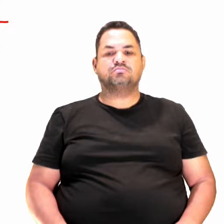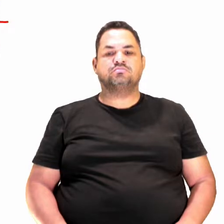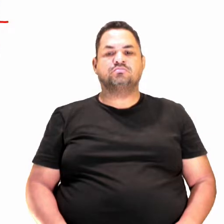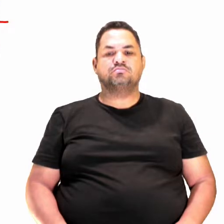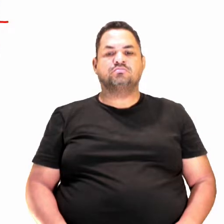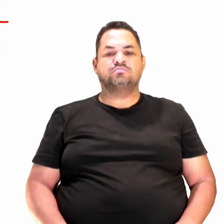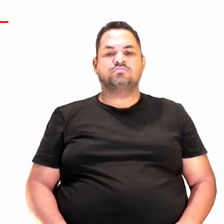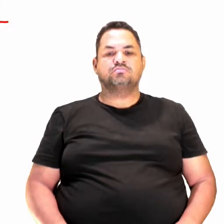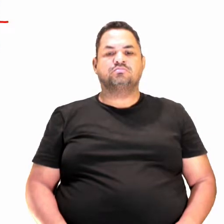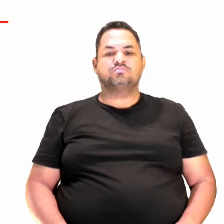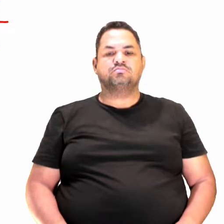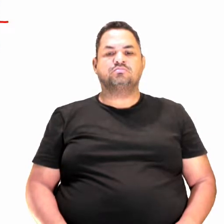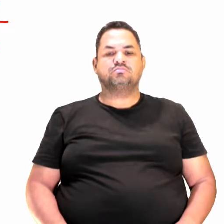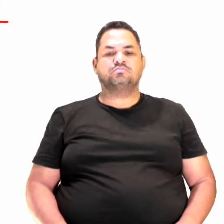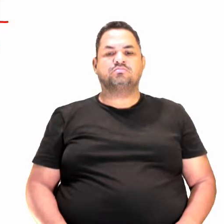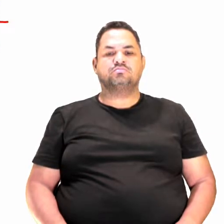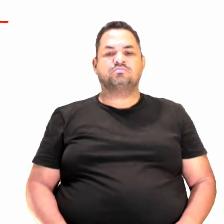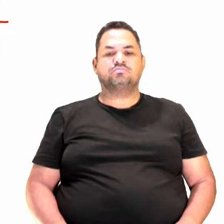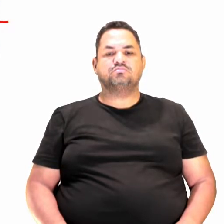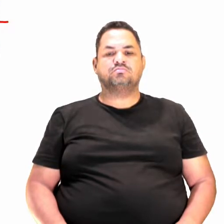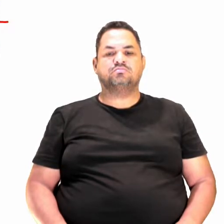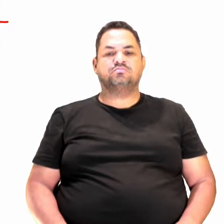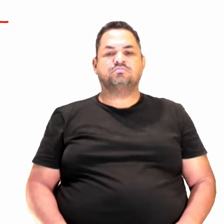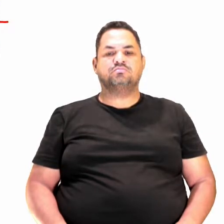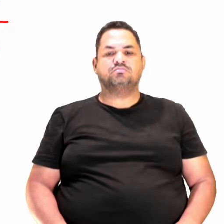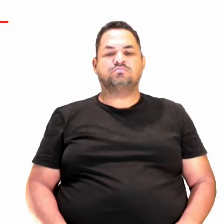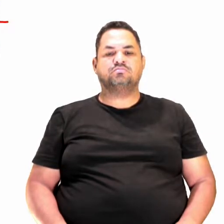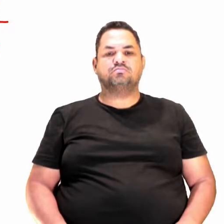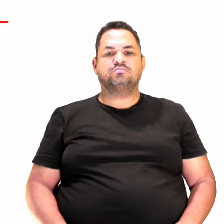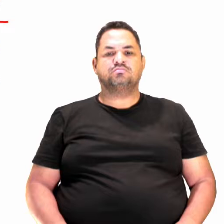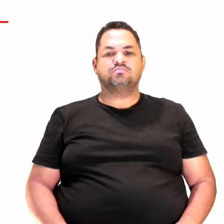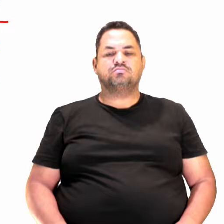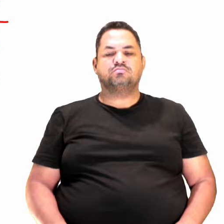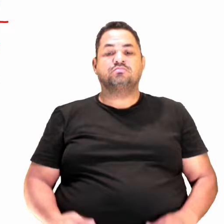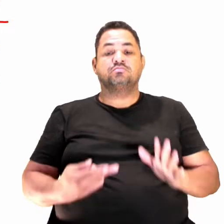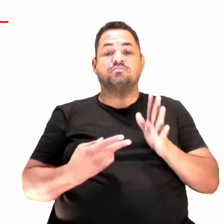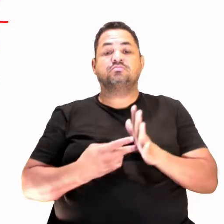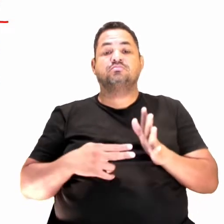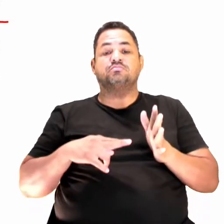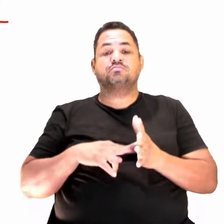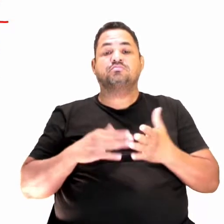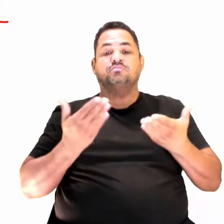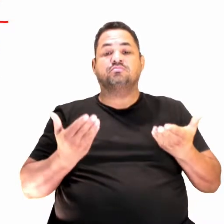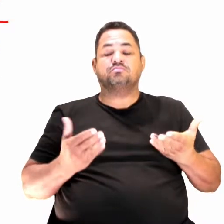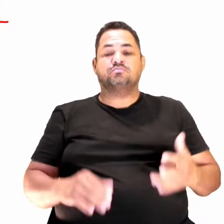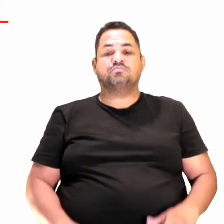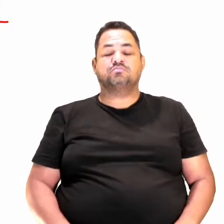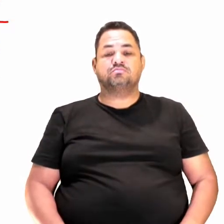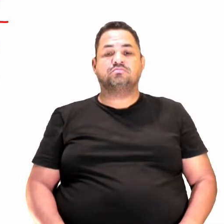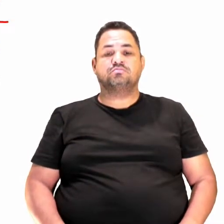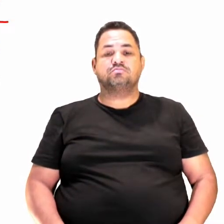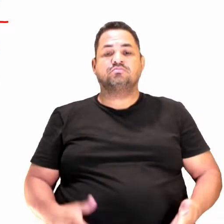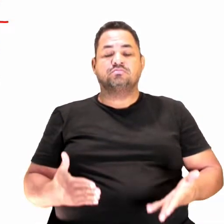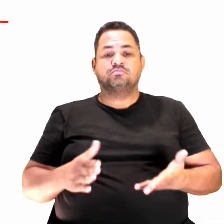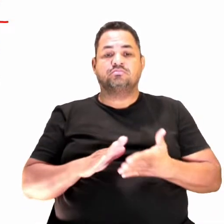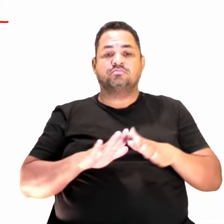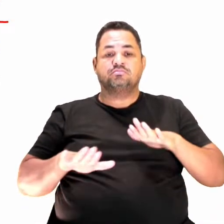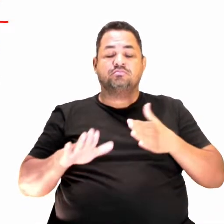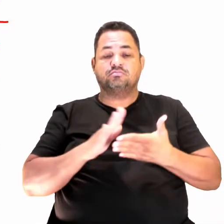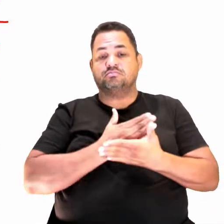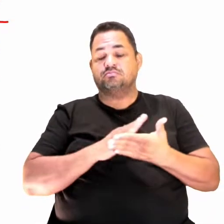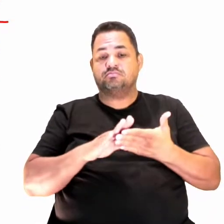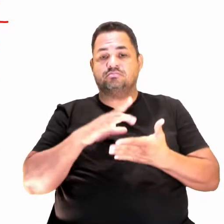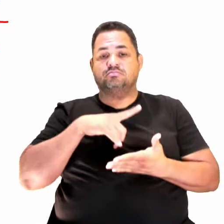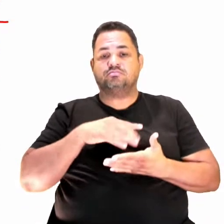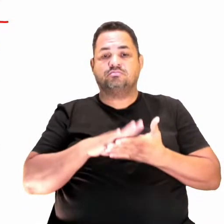even when they are significantly underweight, ou seja, muitas vezes as pessoas que sofrem de